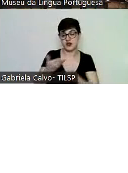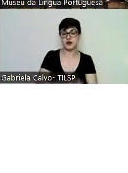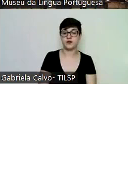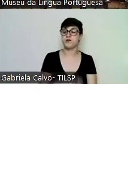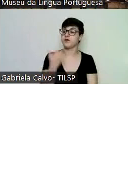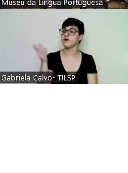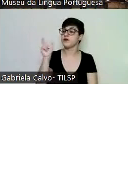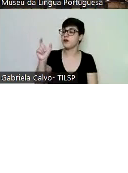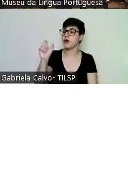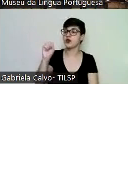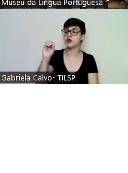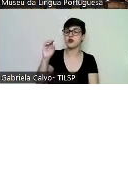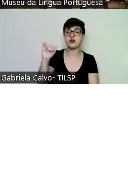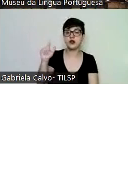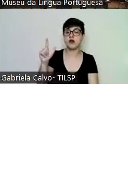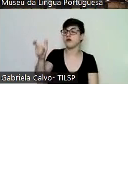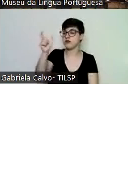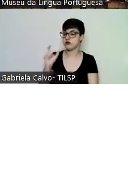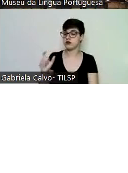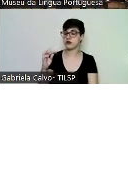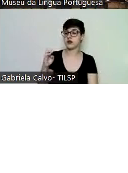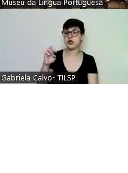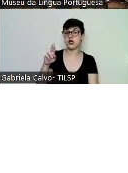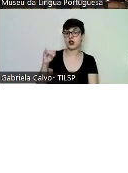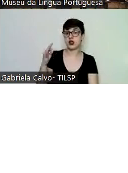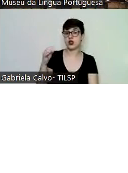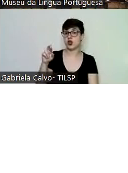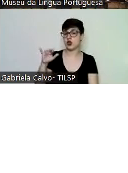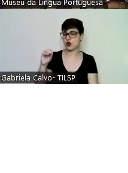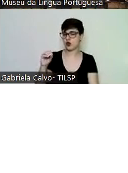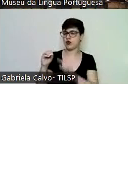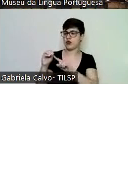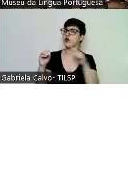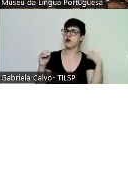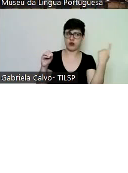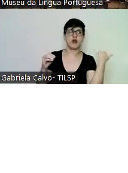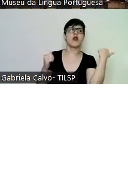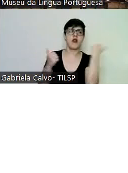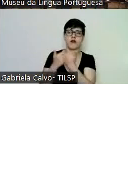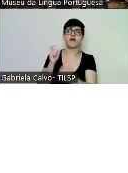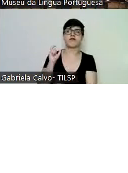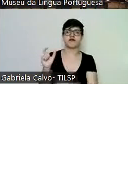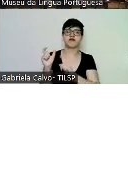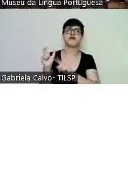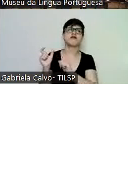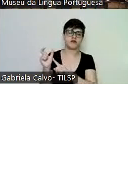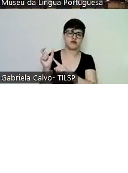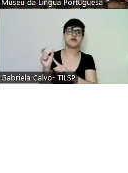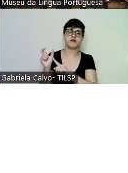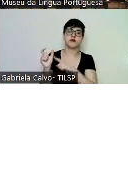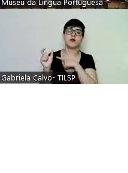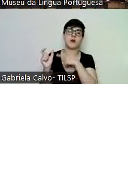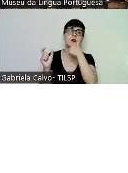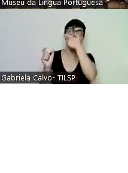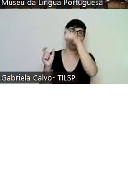território e território foi uma das palavras que a gente mais defendeu E aí a gente se juntou a outros comitês nacionais